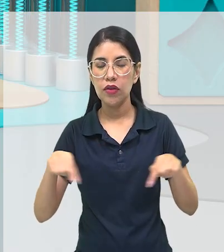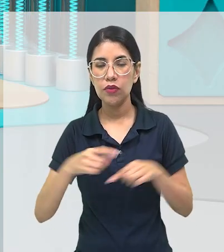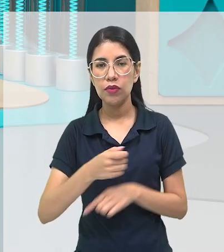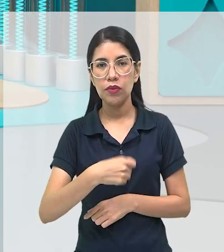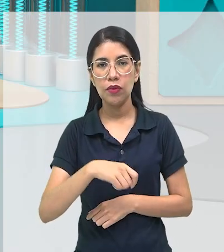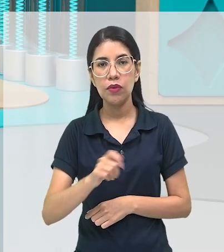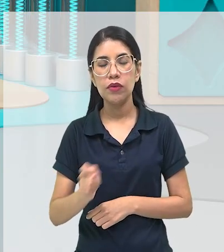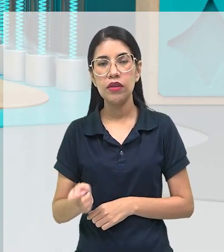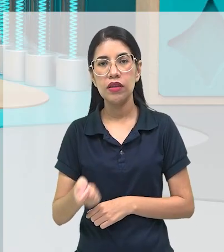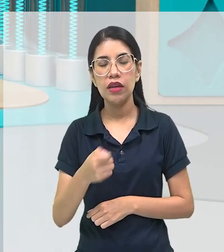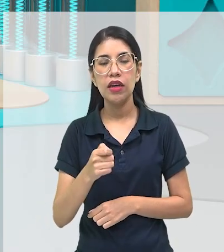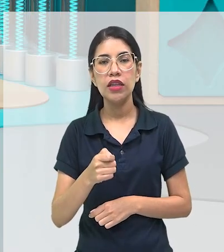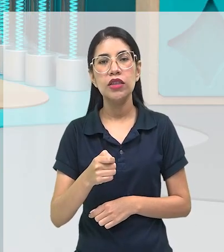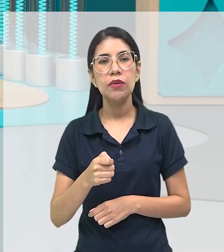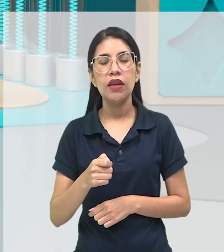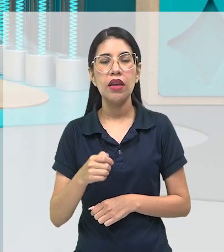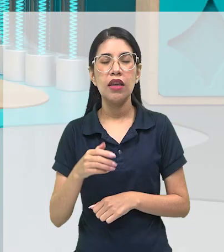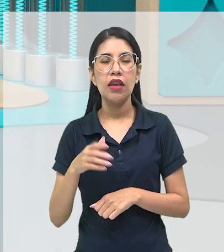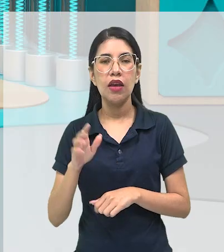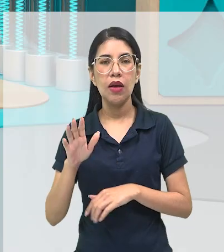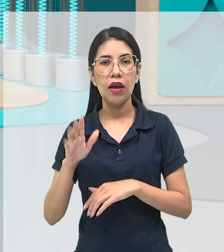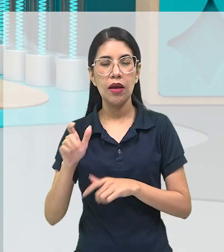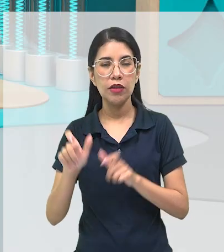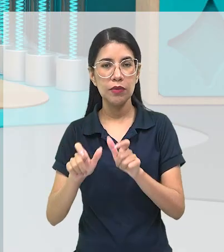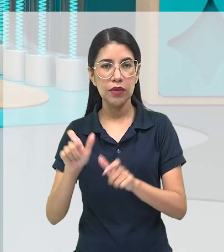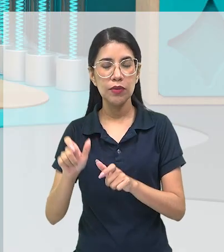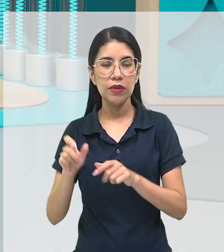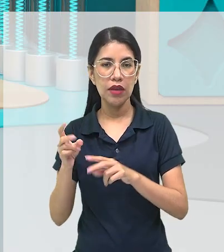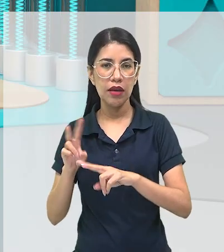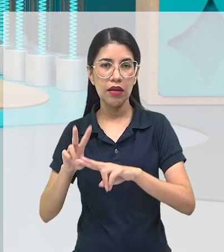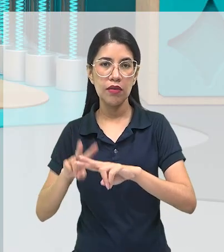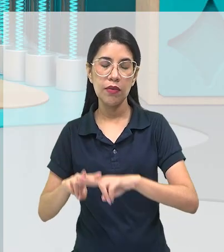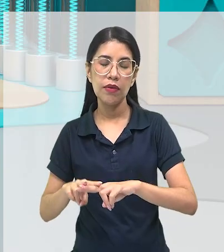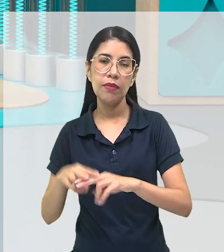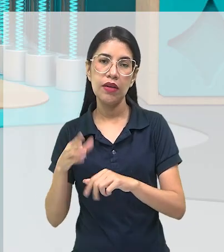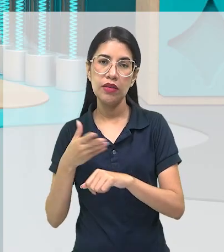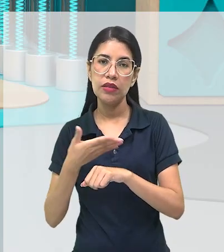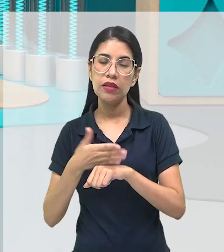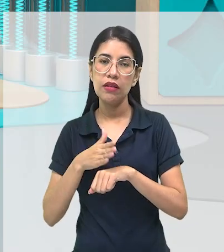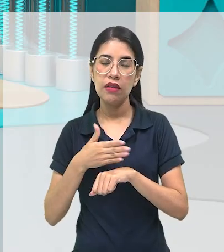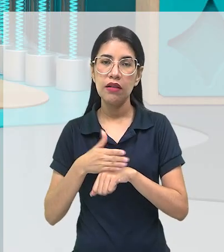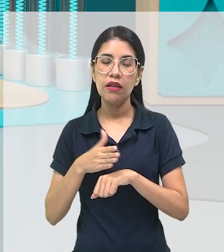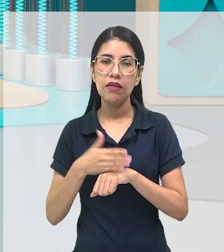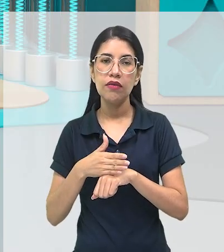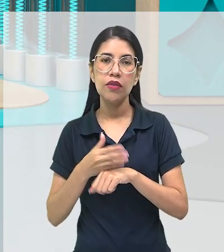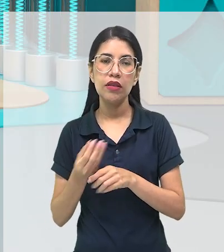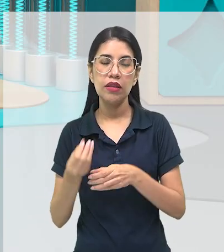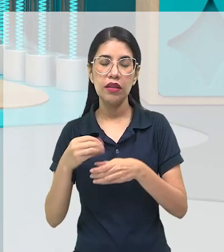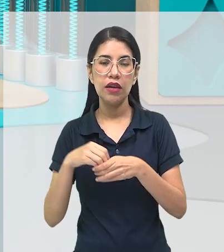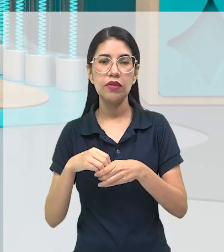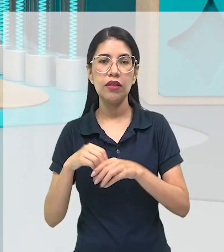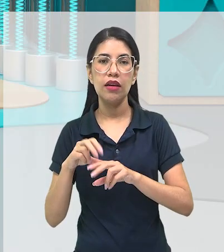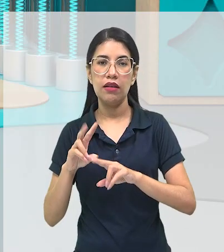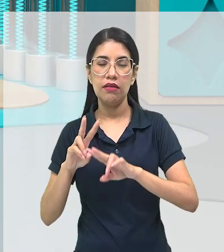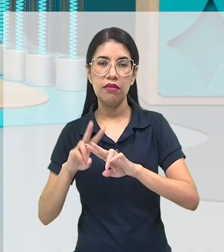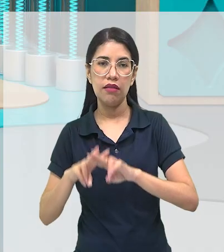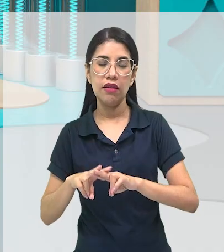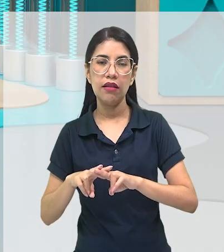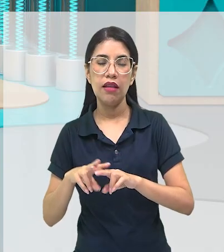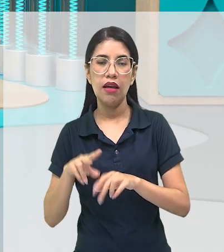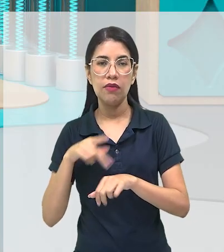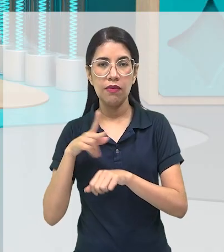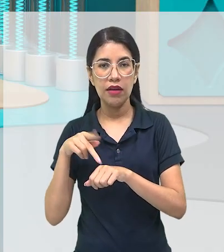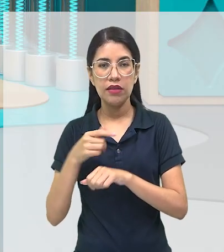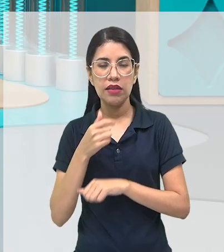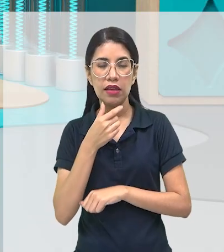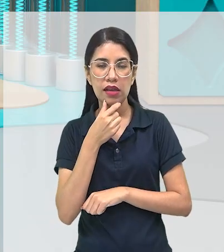esporte improvisado por presos, por indivíduos ali do sistema carcerário inglês. E como eles não